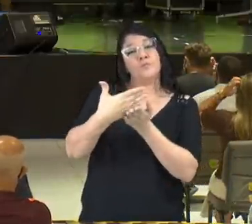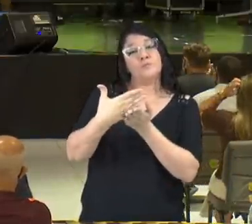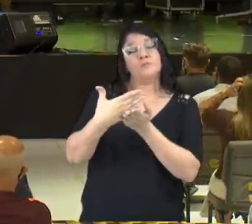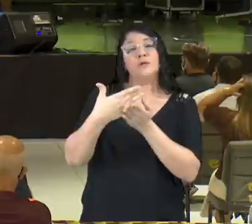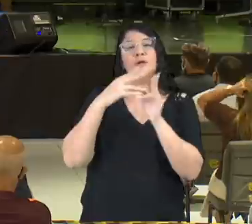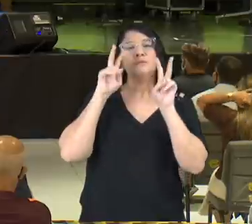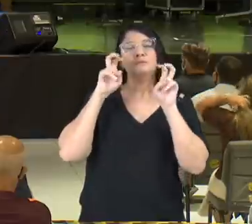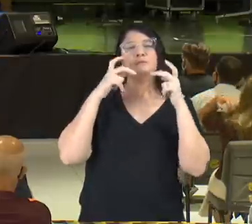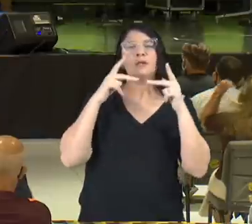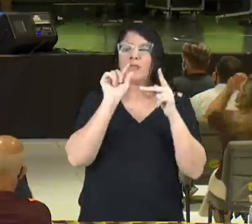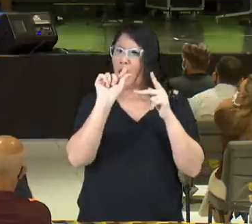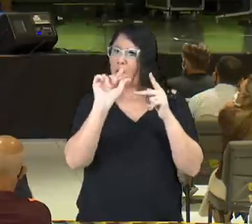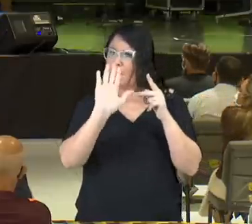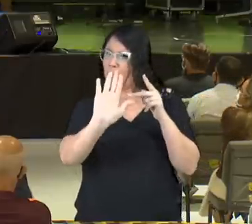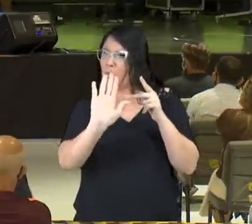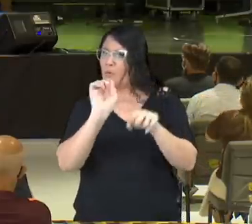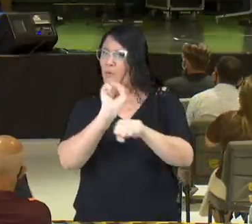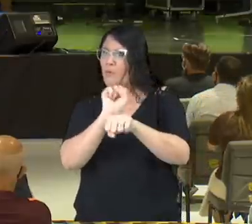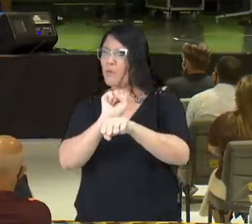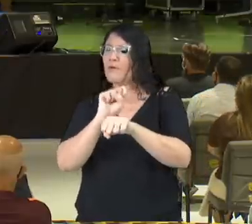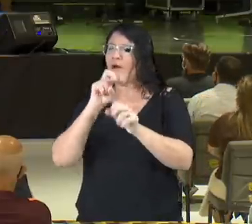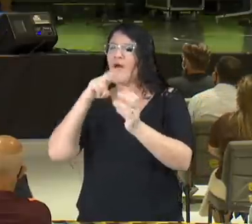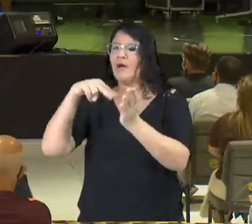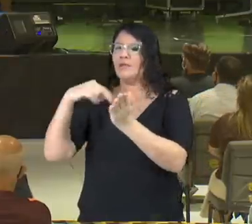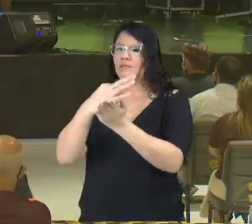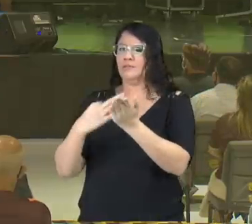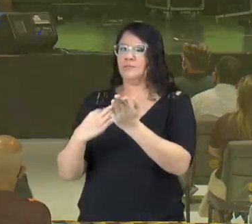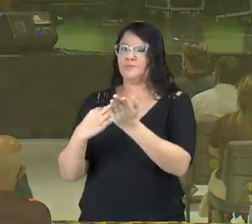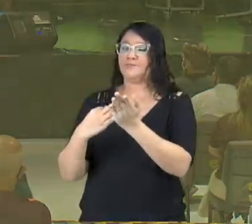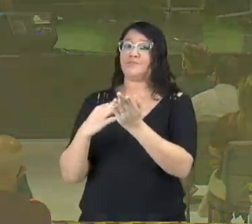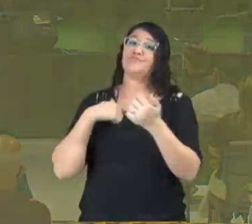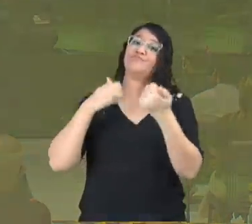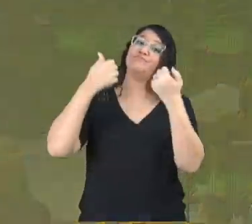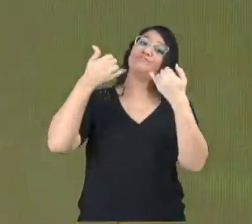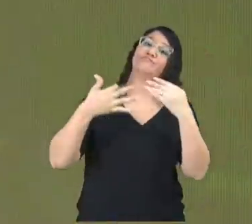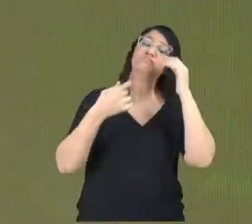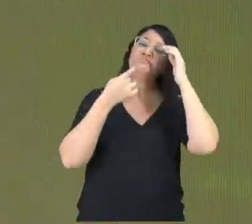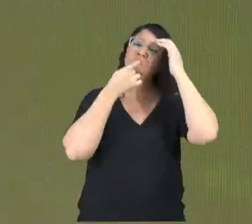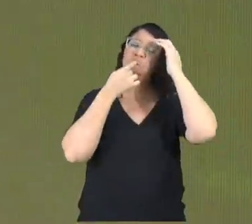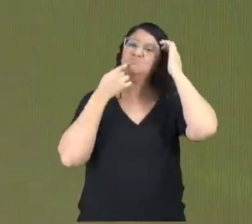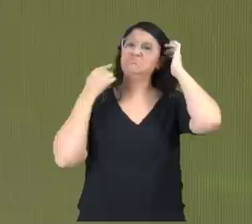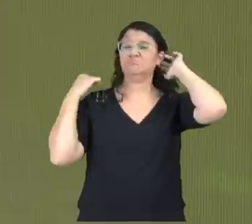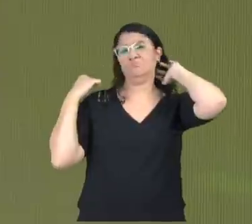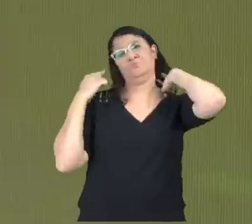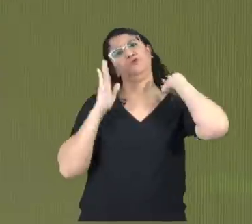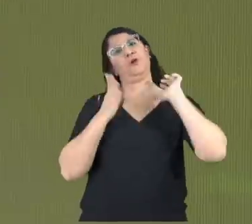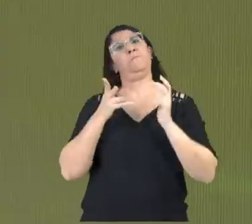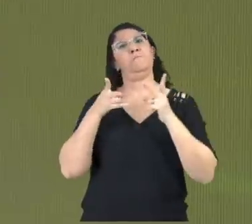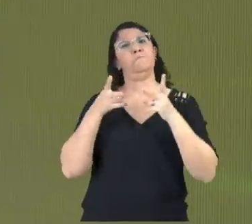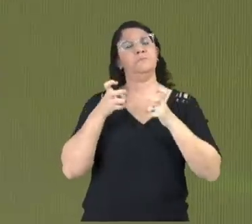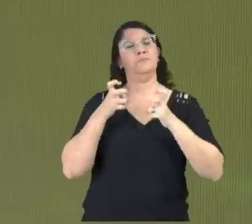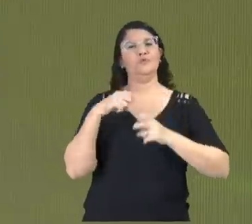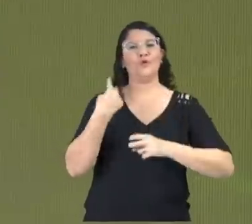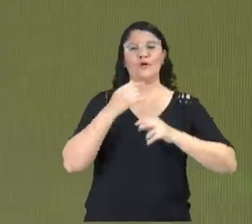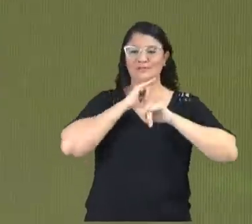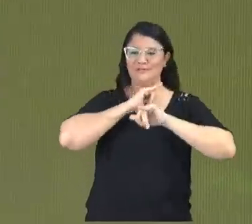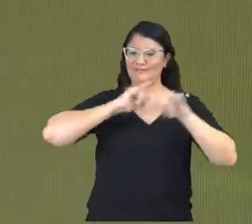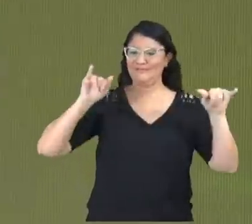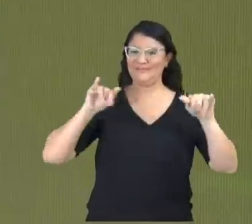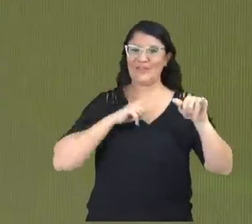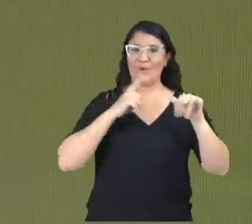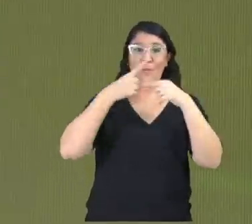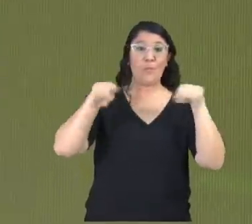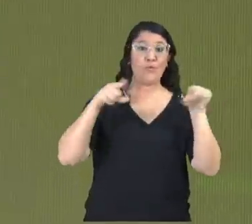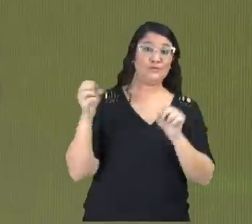pouco nós vamos abrir o texto. E eu quero falar que nesses últimos dias, vocês já devem ter percebido, nós lançamos mais um single